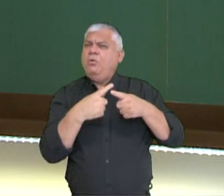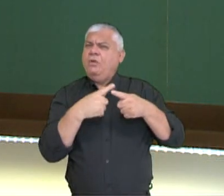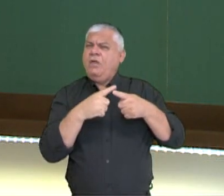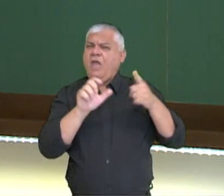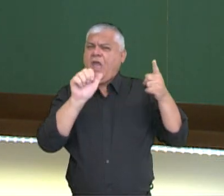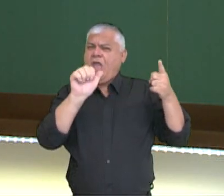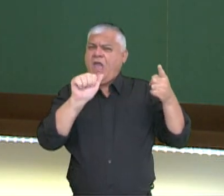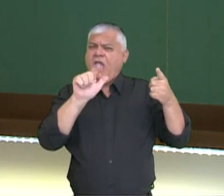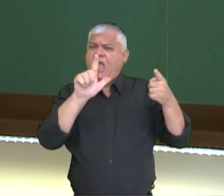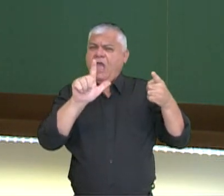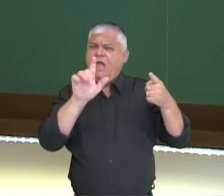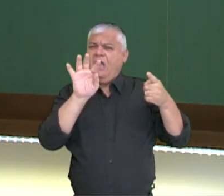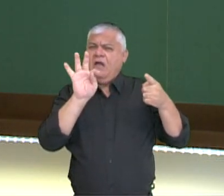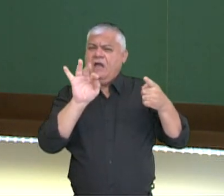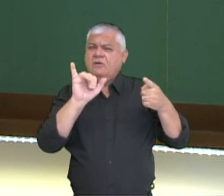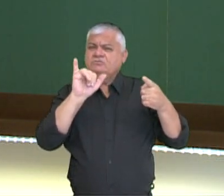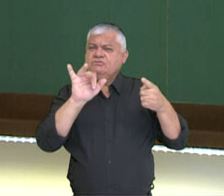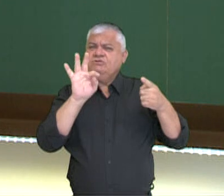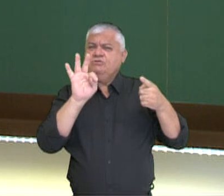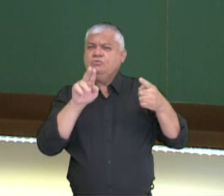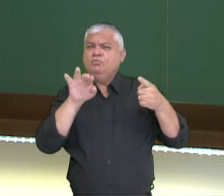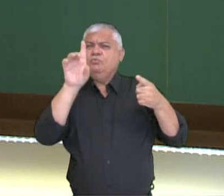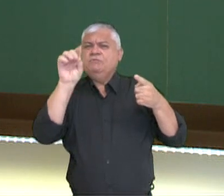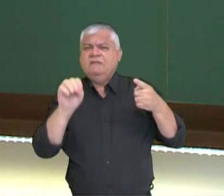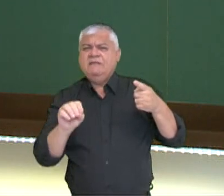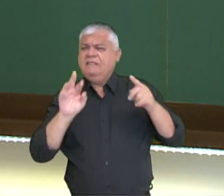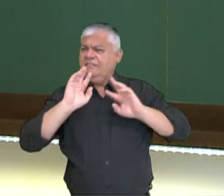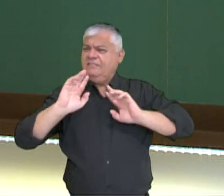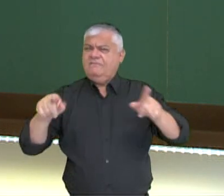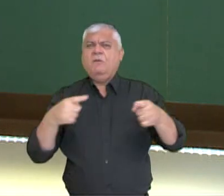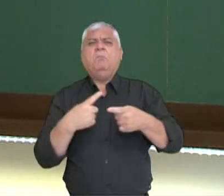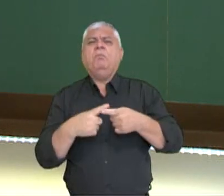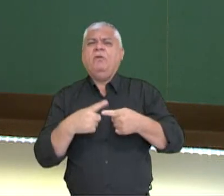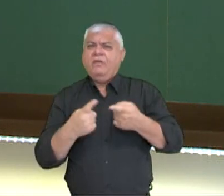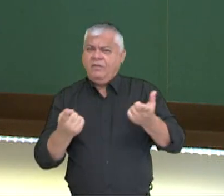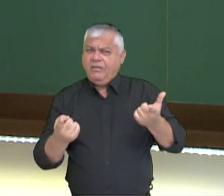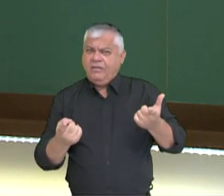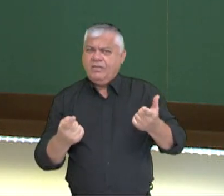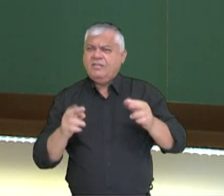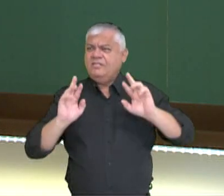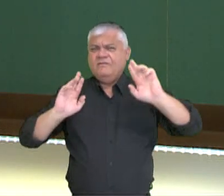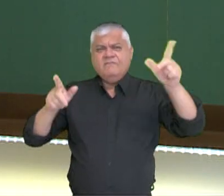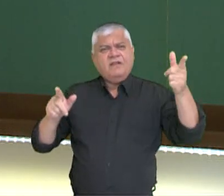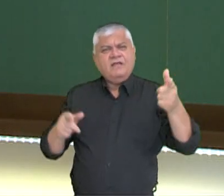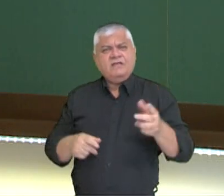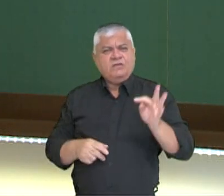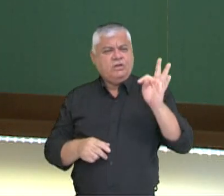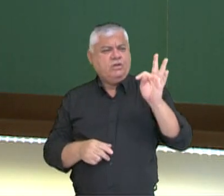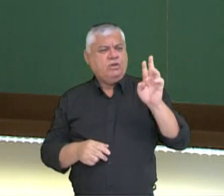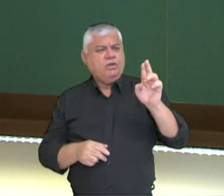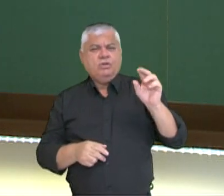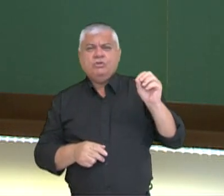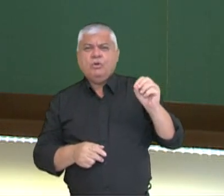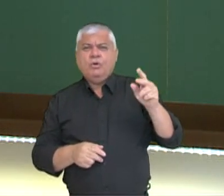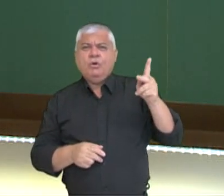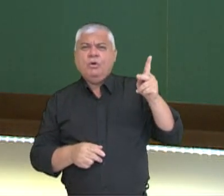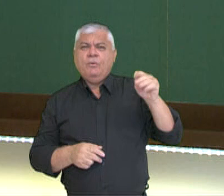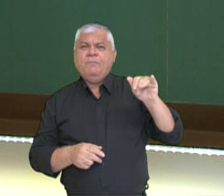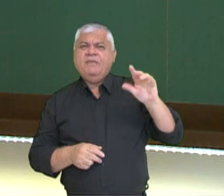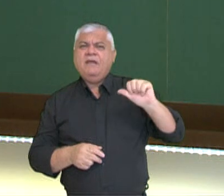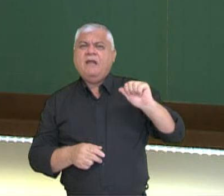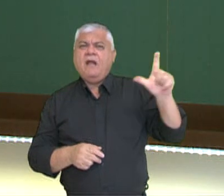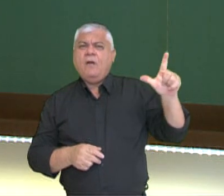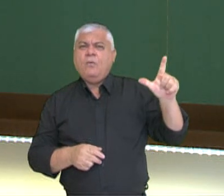eu diferencio o clima tropical típico do tropical de altitude, qual é a diferença básica em relação a esses